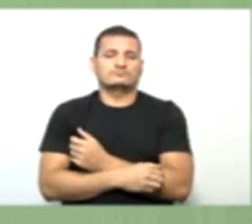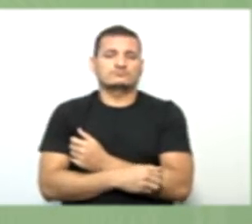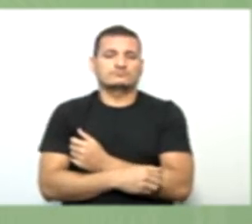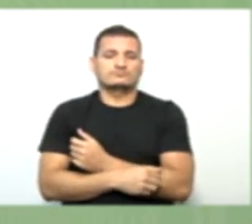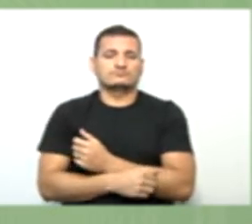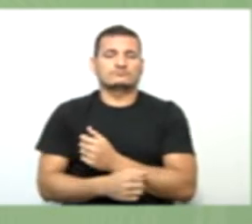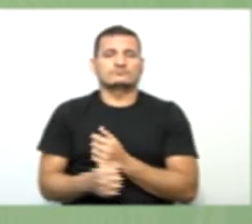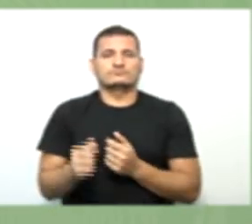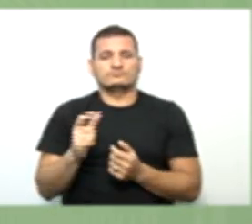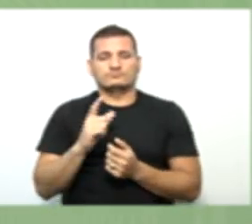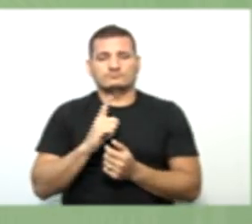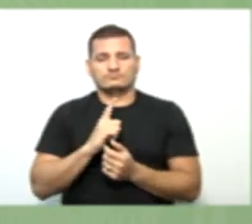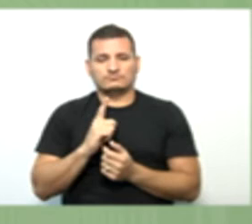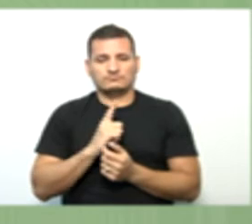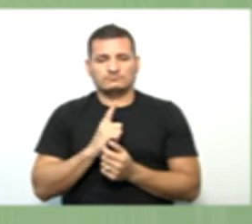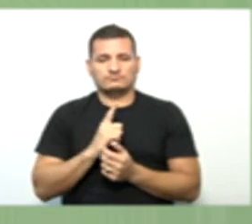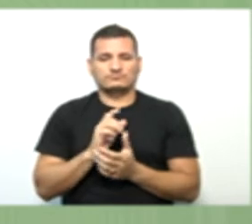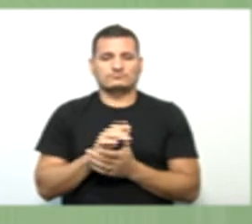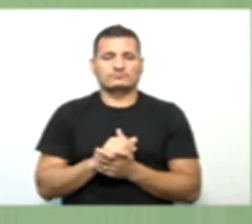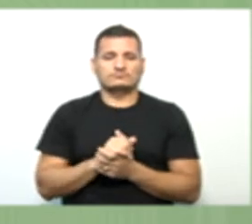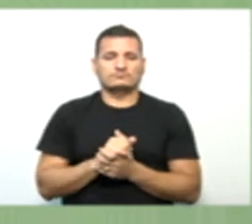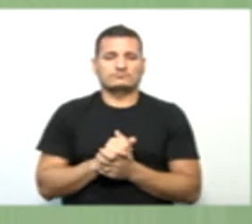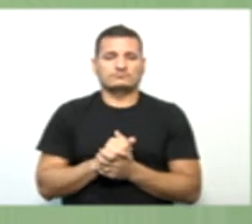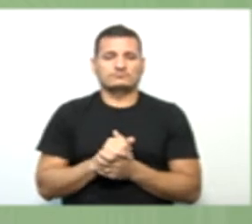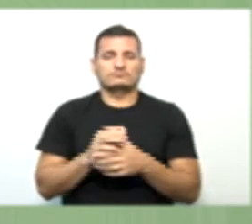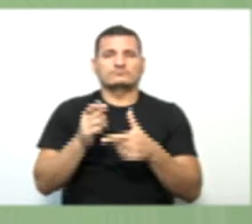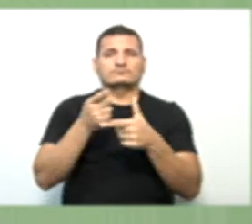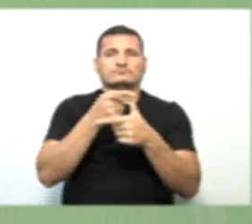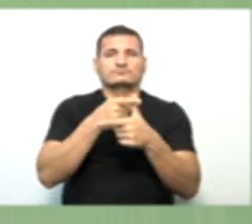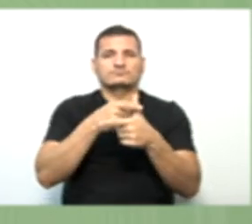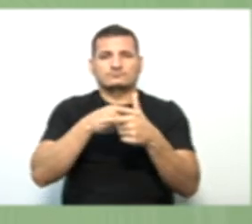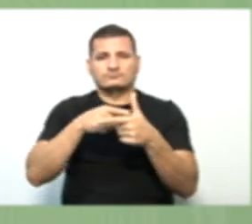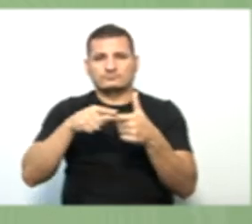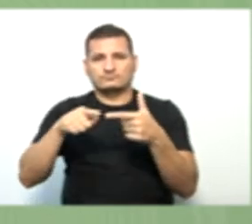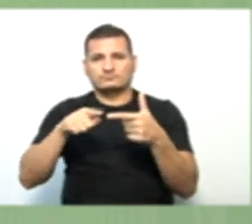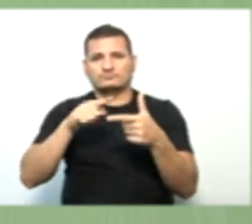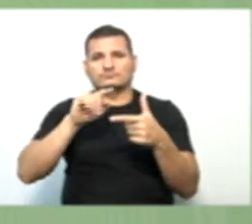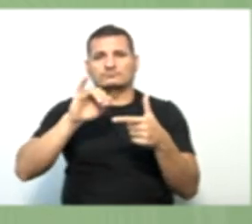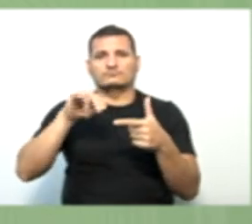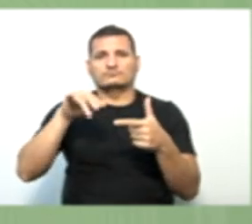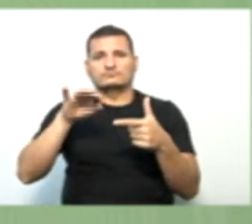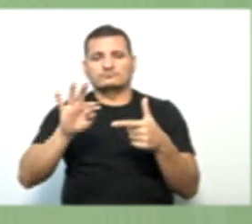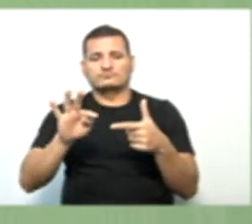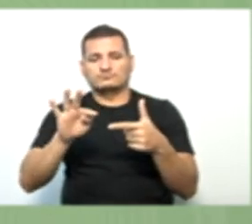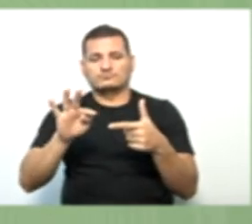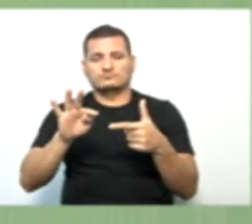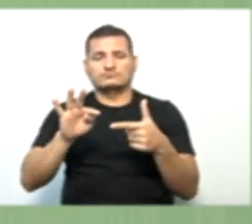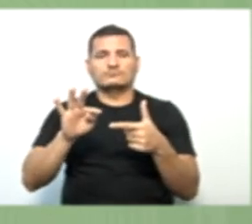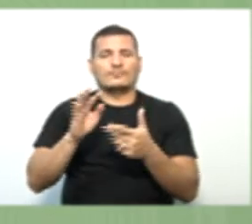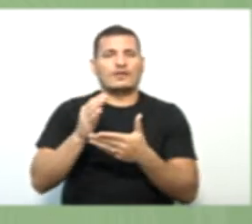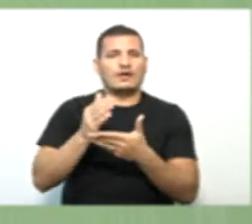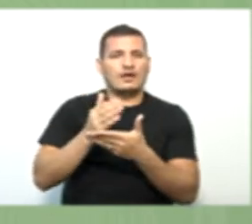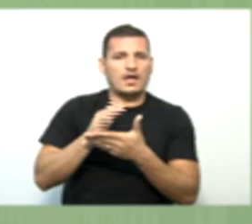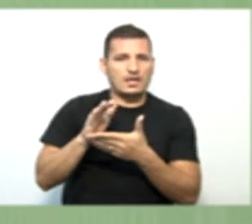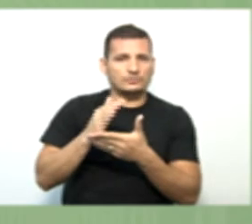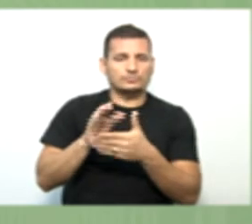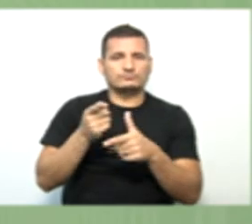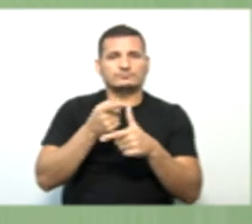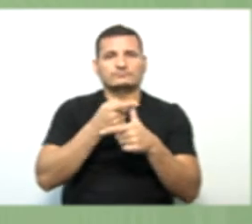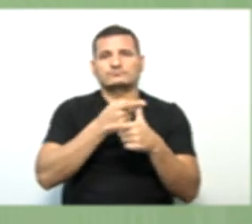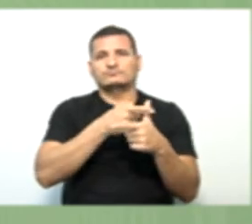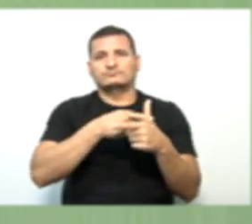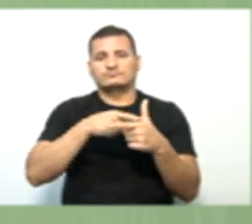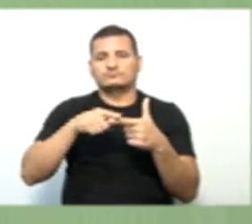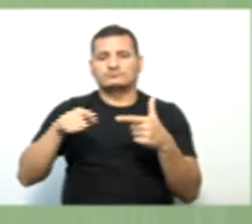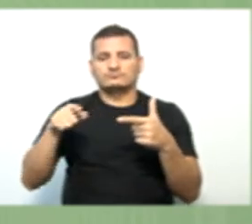de divisão inteira e resto da divisão. Esses operadores são aqueles que são um pouquinho diferenciados do que nós